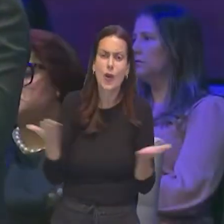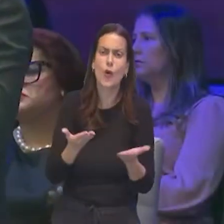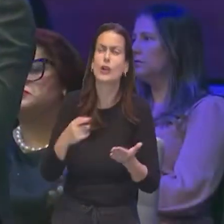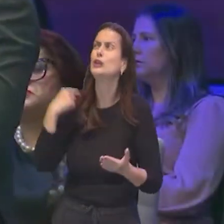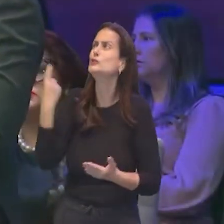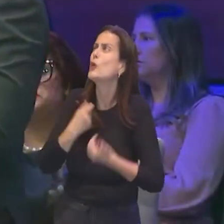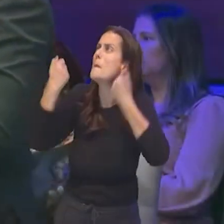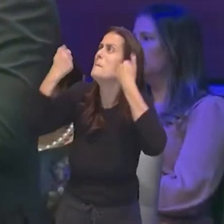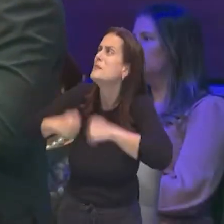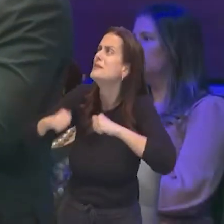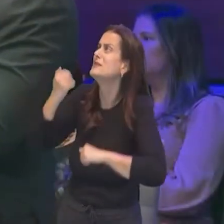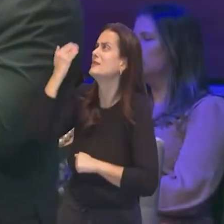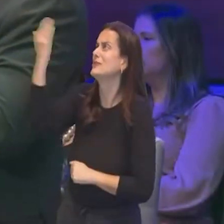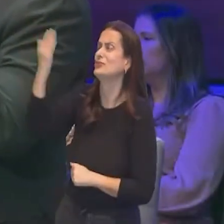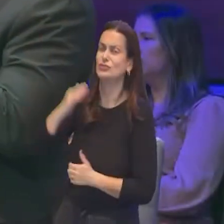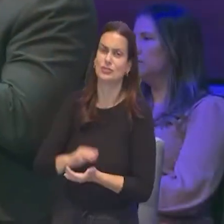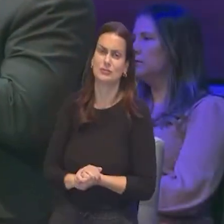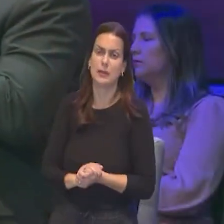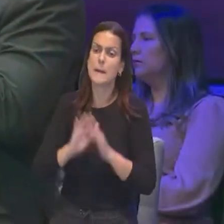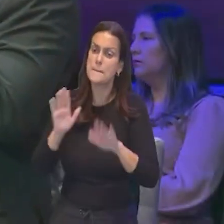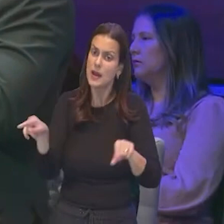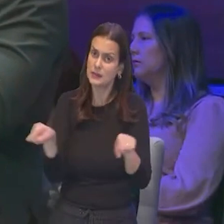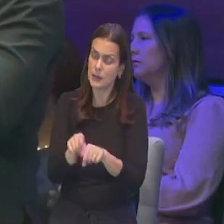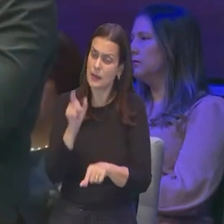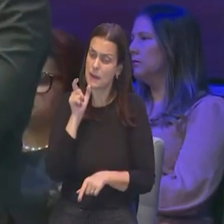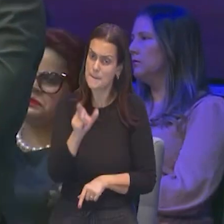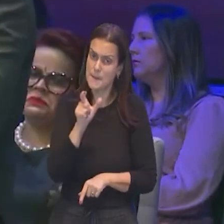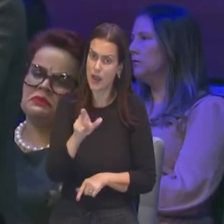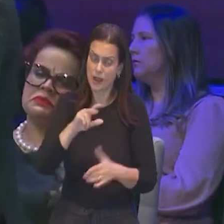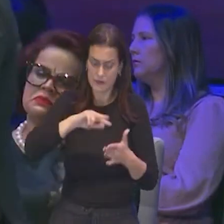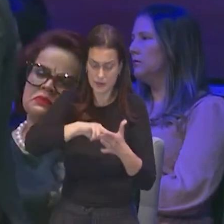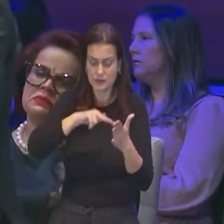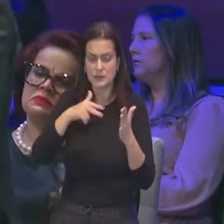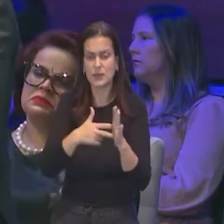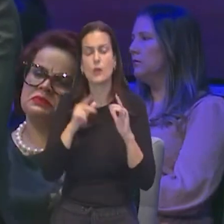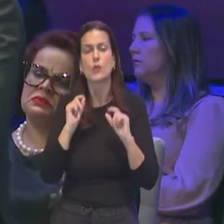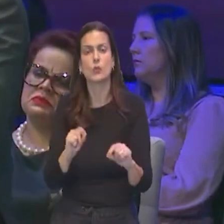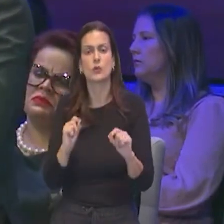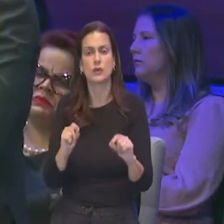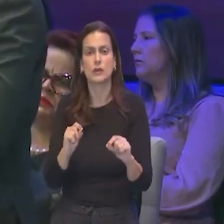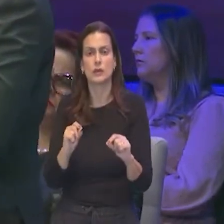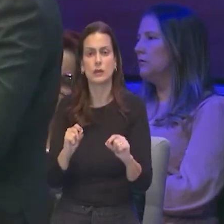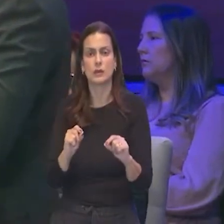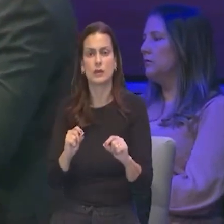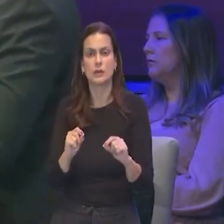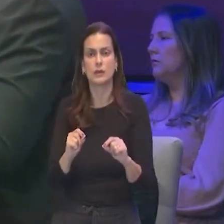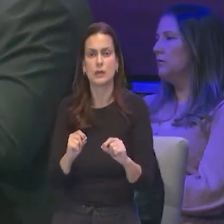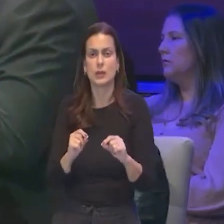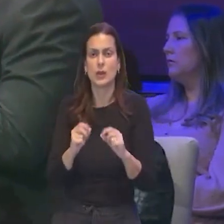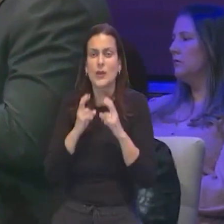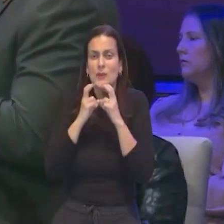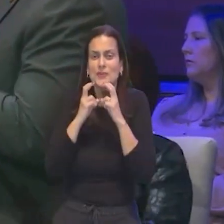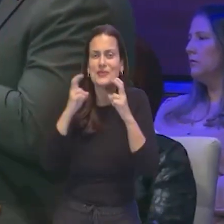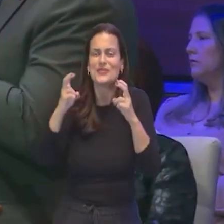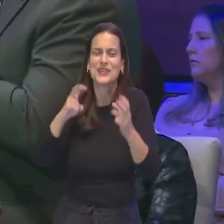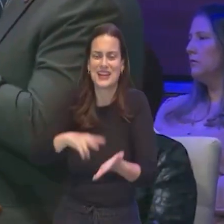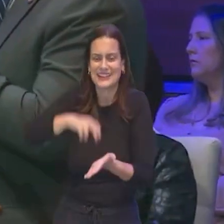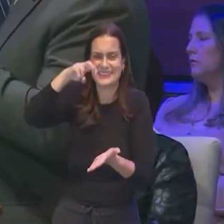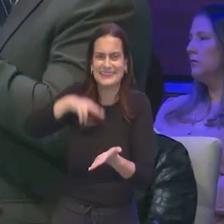Senhor. Mas também ela passa a significar uma aclamação de júbilo,